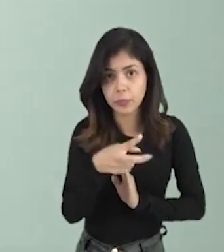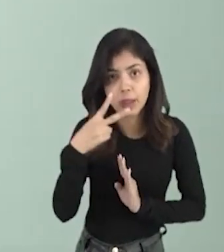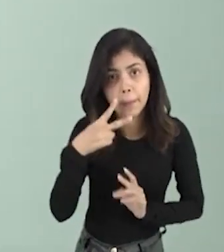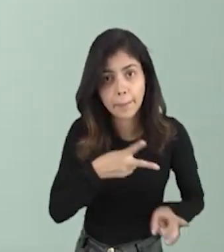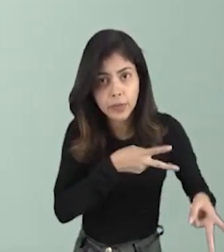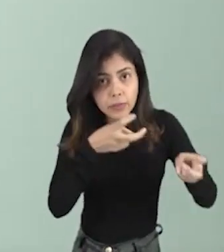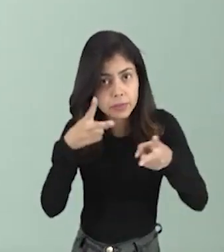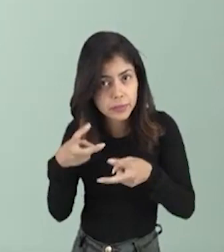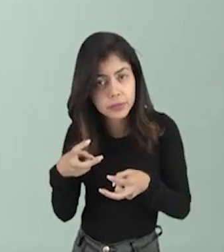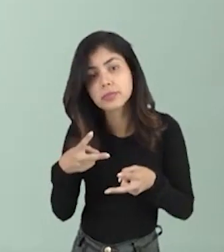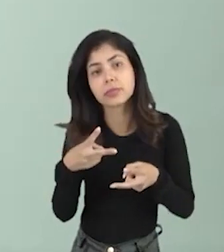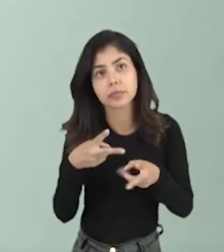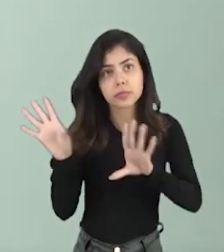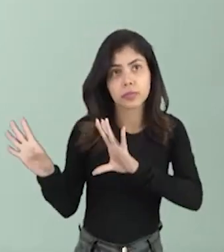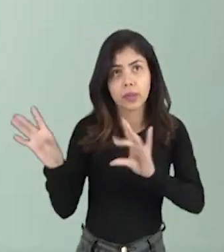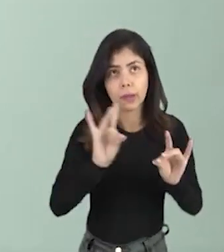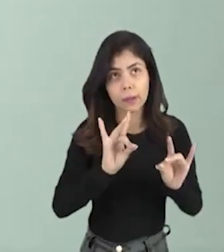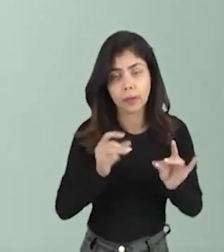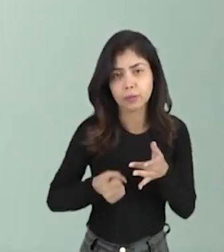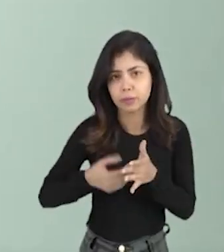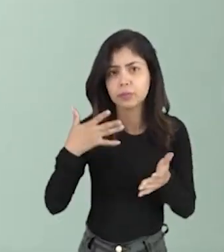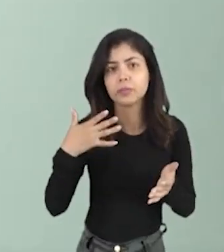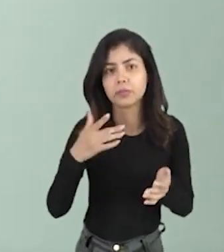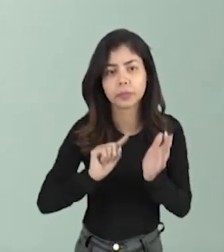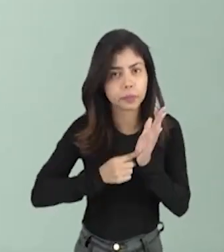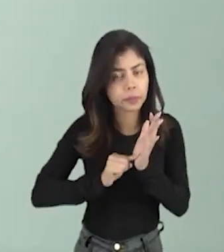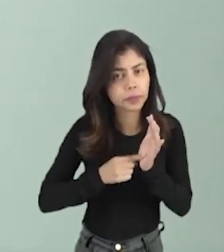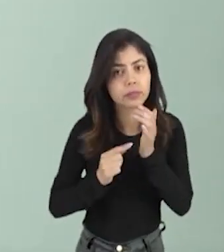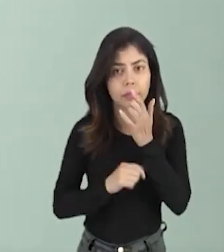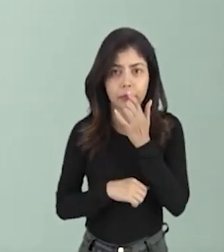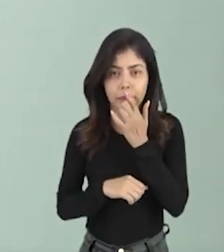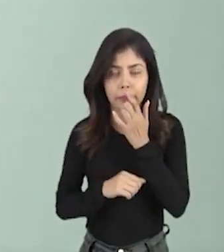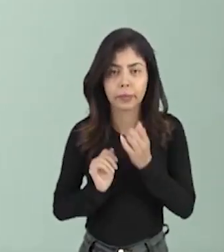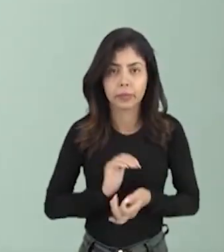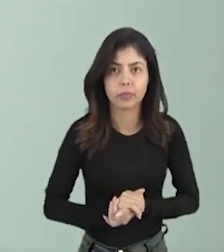vocês verificarem um texto que traz muito esses pontos,